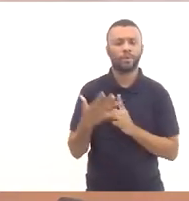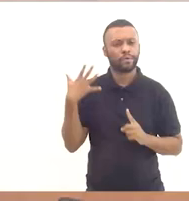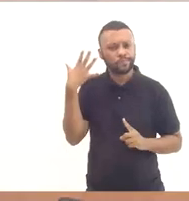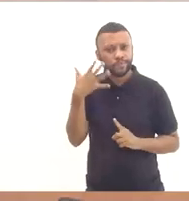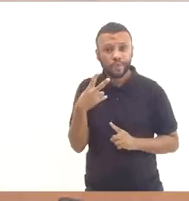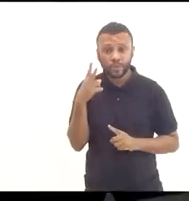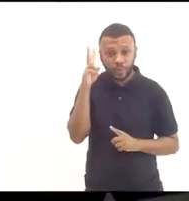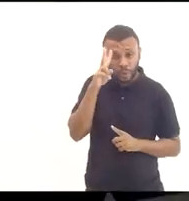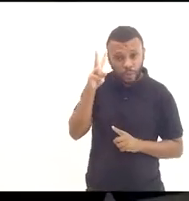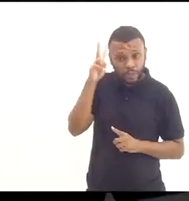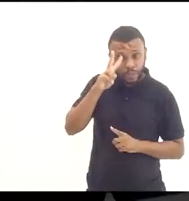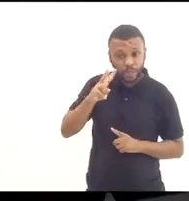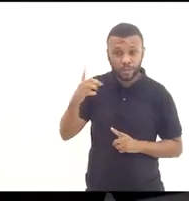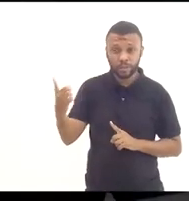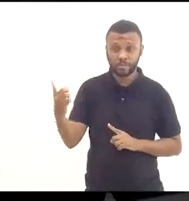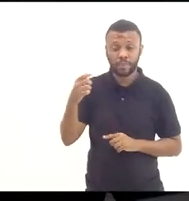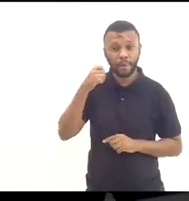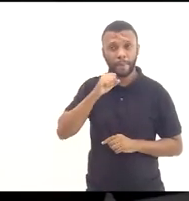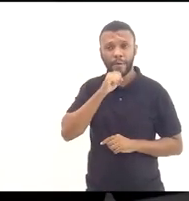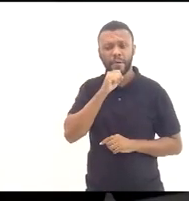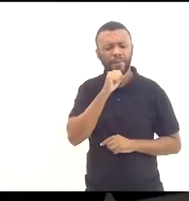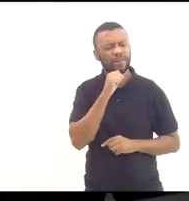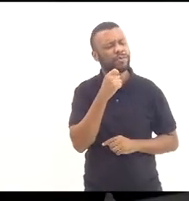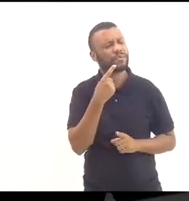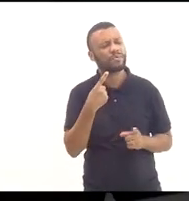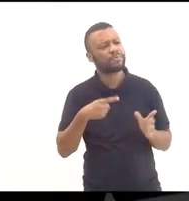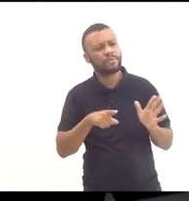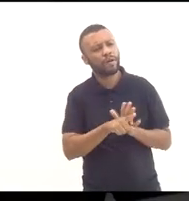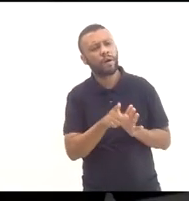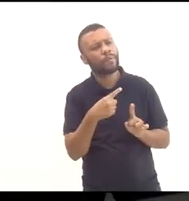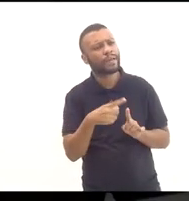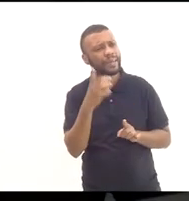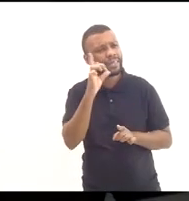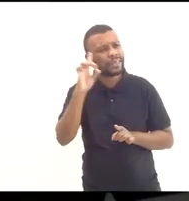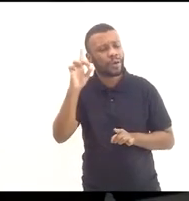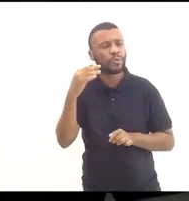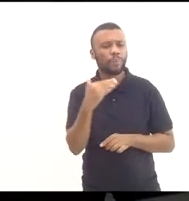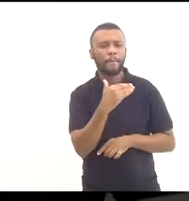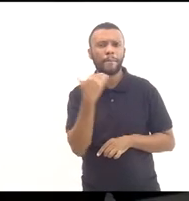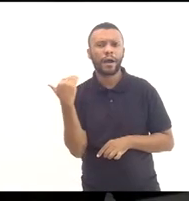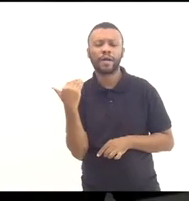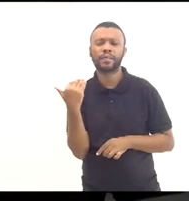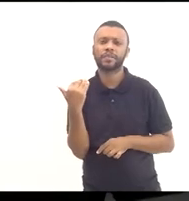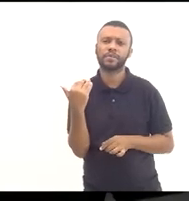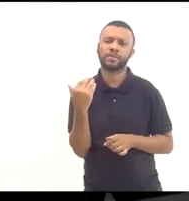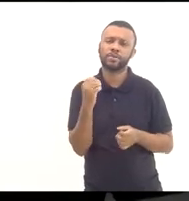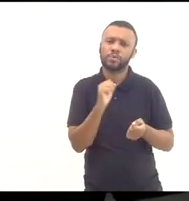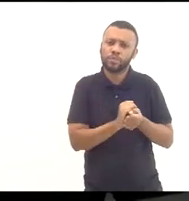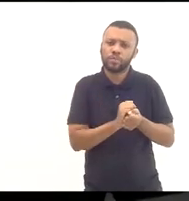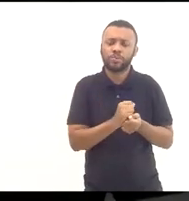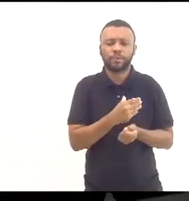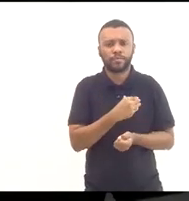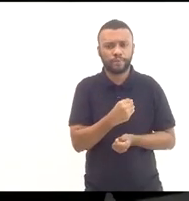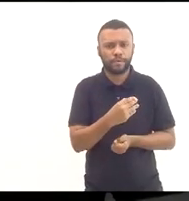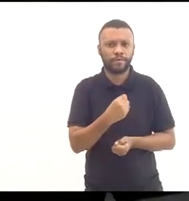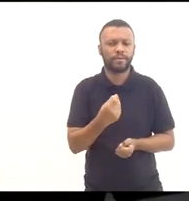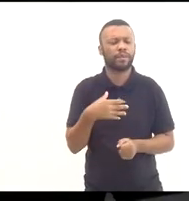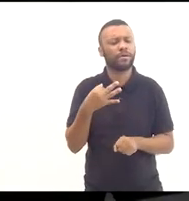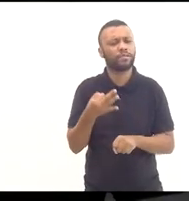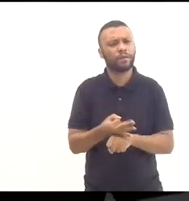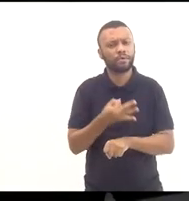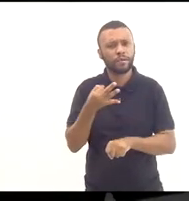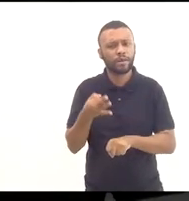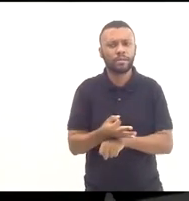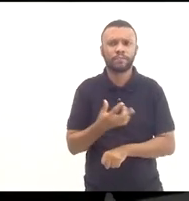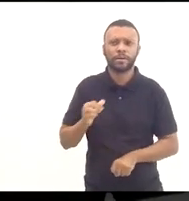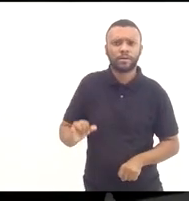dois dias que uma mãe falou para mim por que que Deus não me ensina desse mundo com meu filho e eu não aguento mais